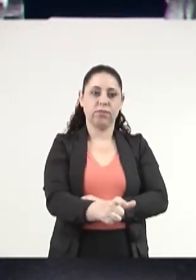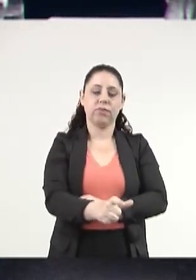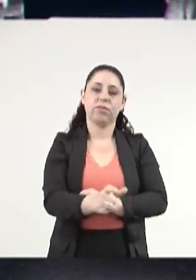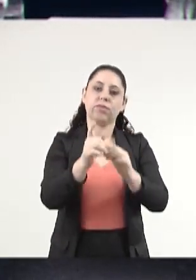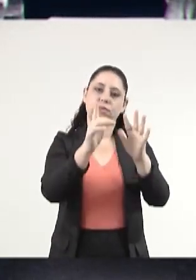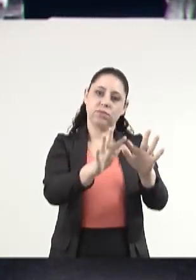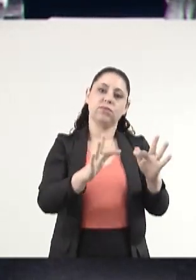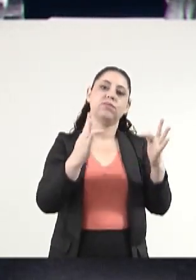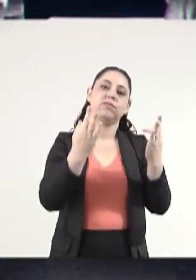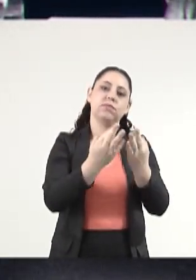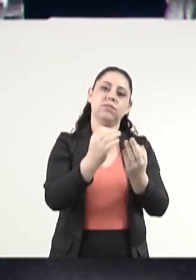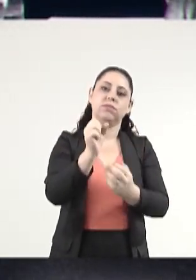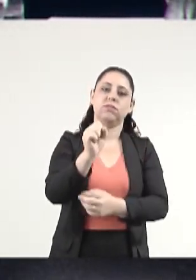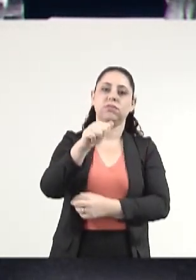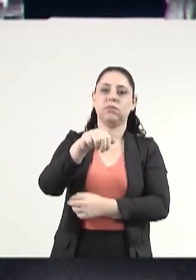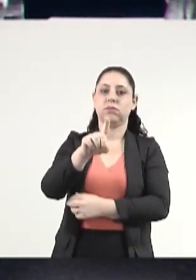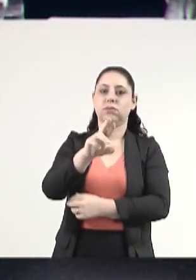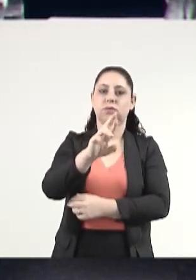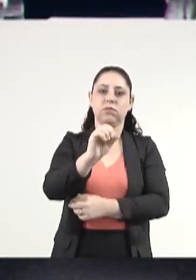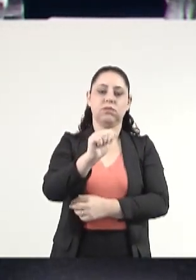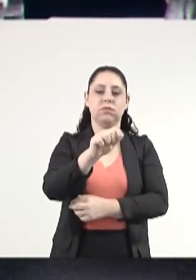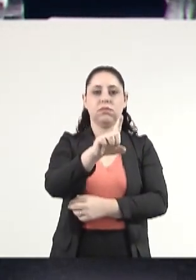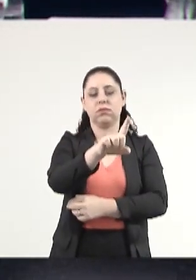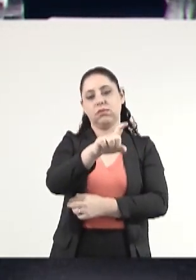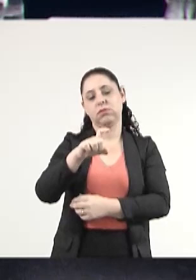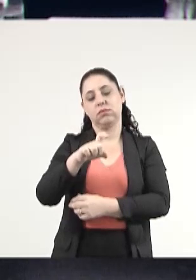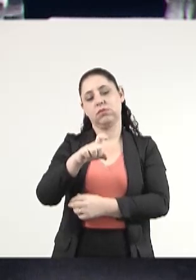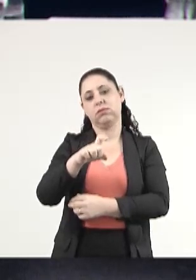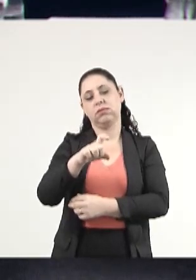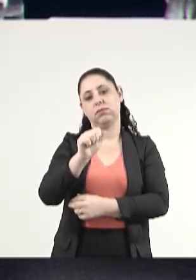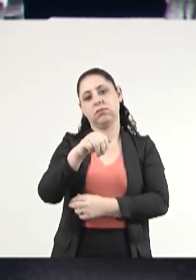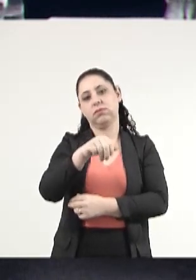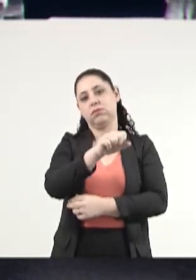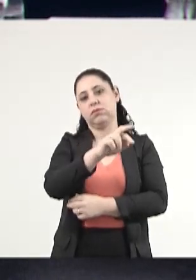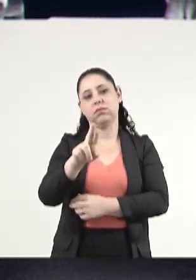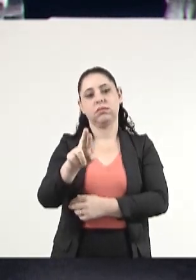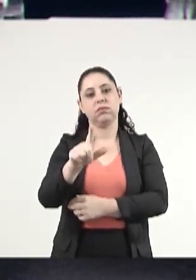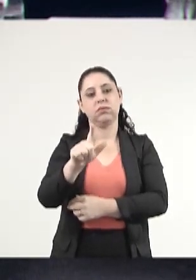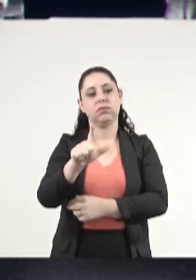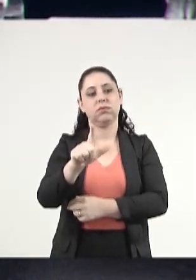endereçada aos familiares de Sandro Alex Ferreira do Amaral.